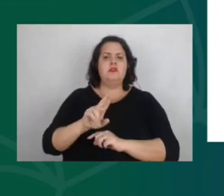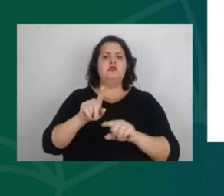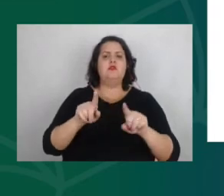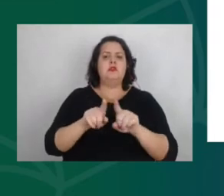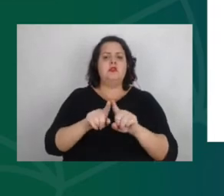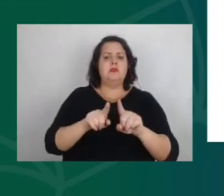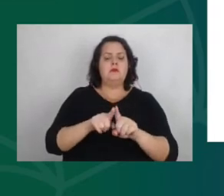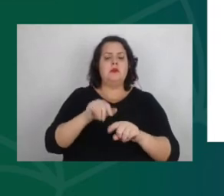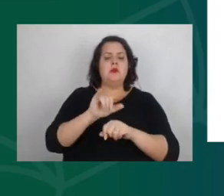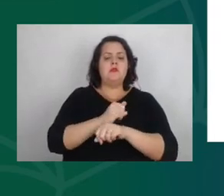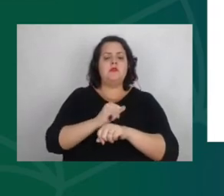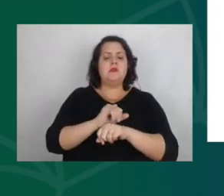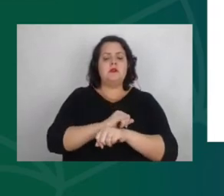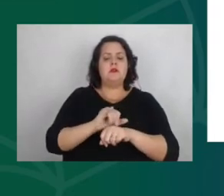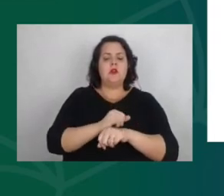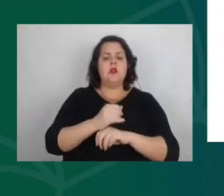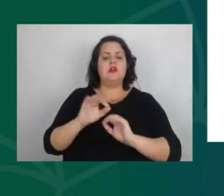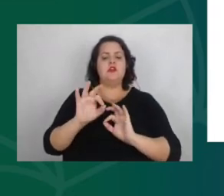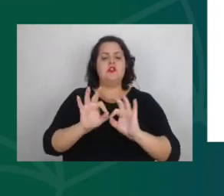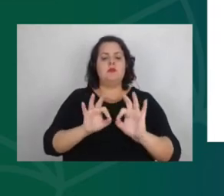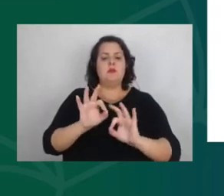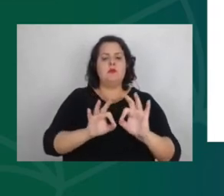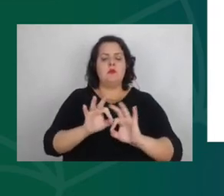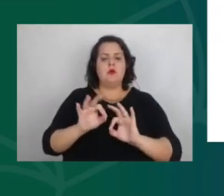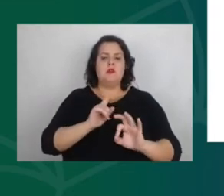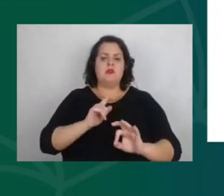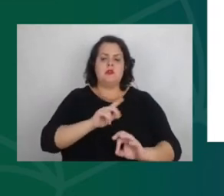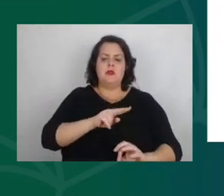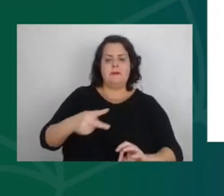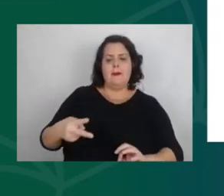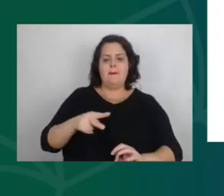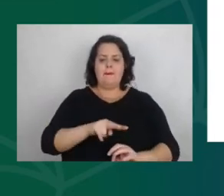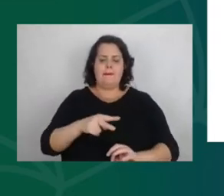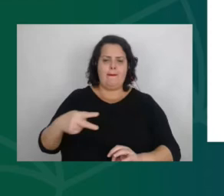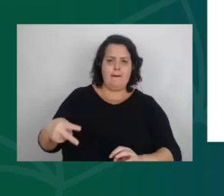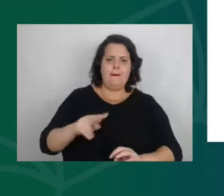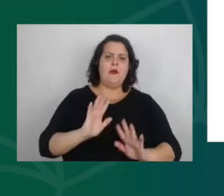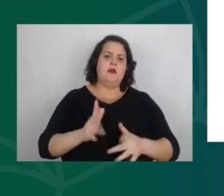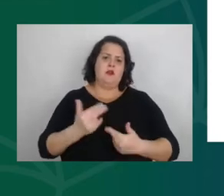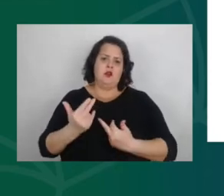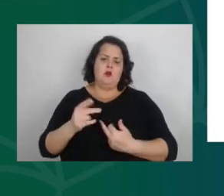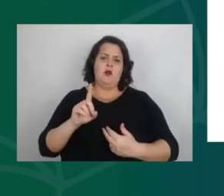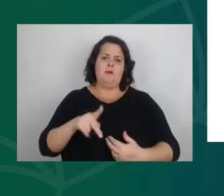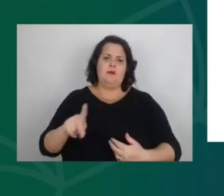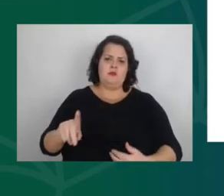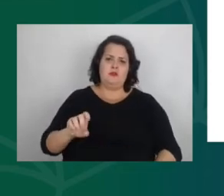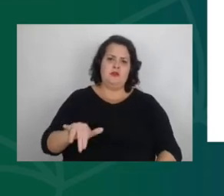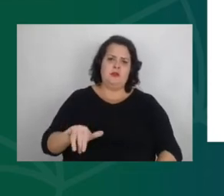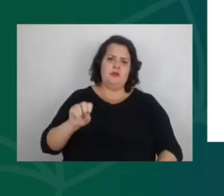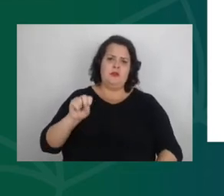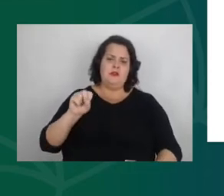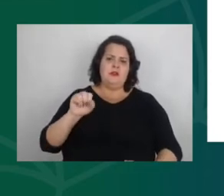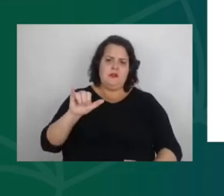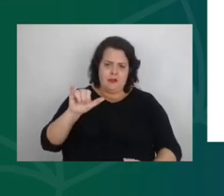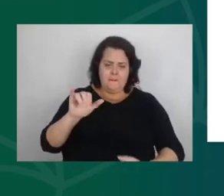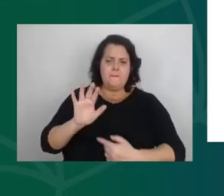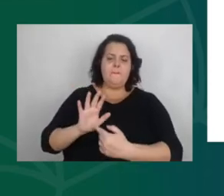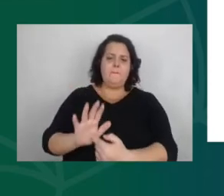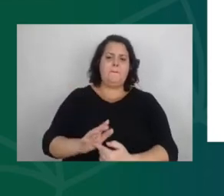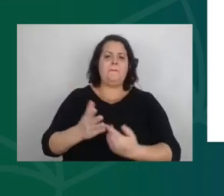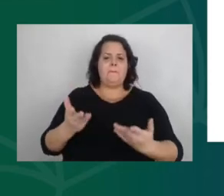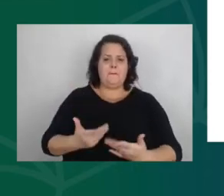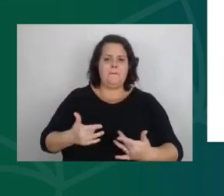você consiga, de uma maneira eficiente, até como a professora demonstrou, e eu vou mostrar um pouquinho aqui, qual é a relação do homem